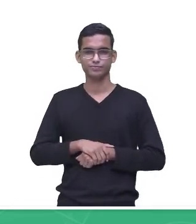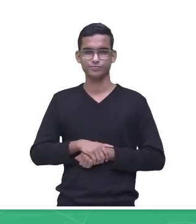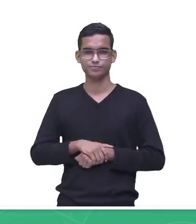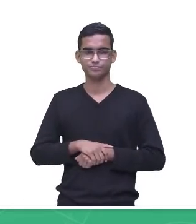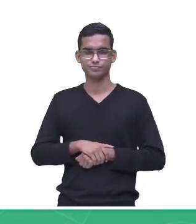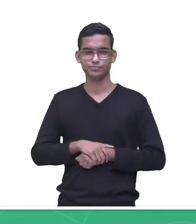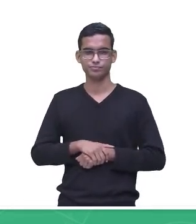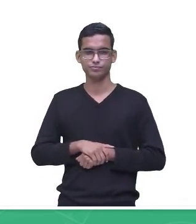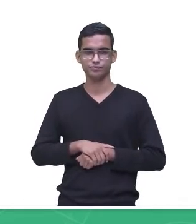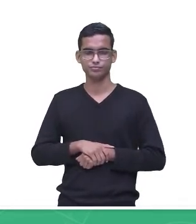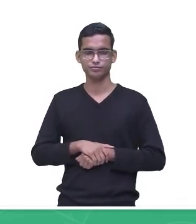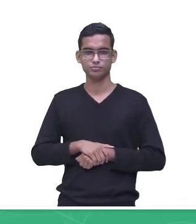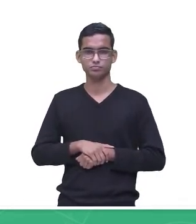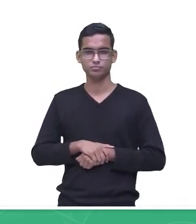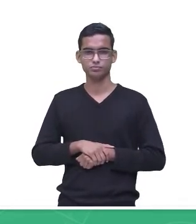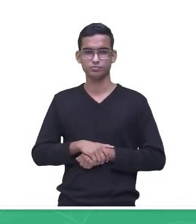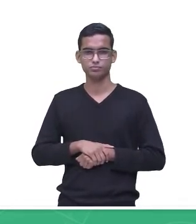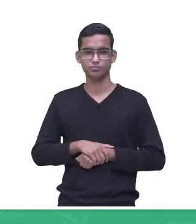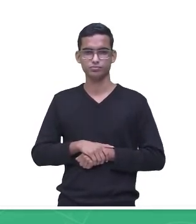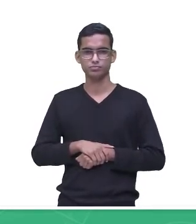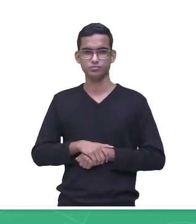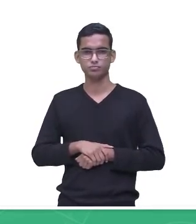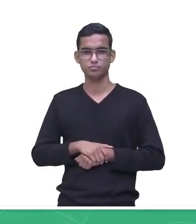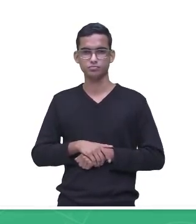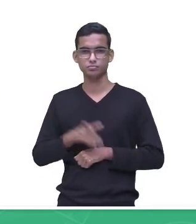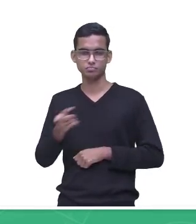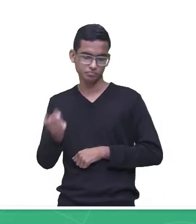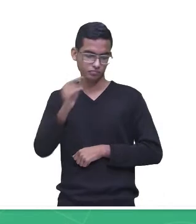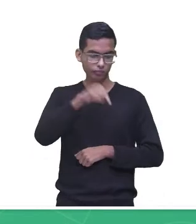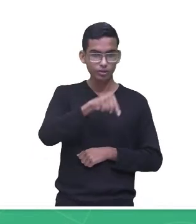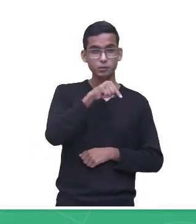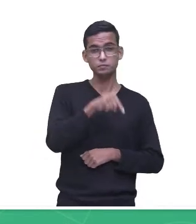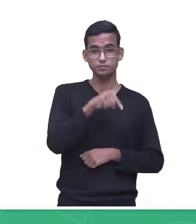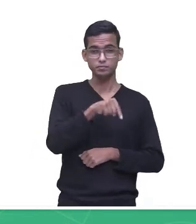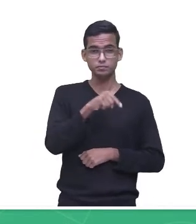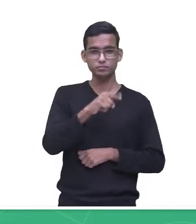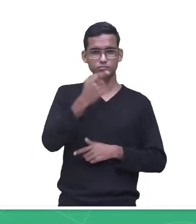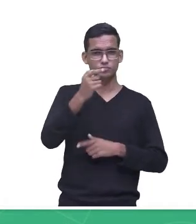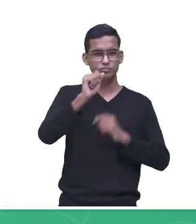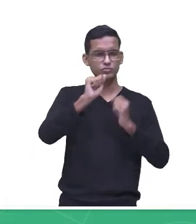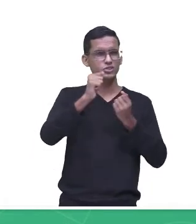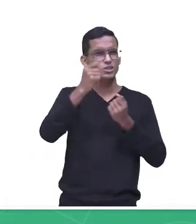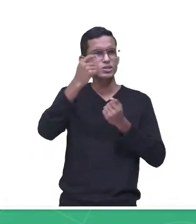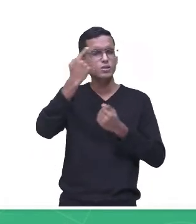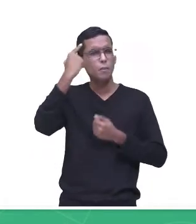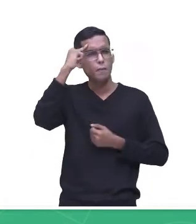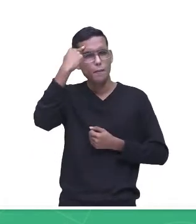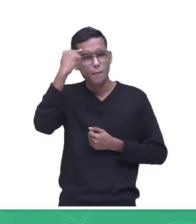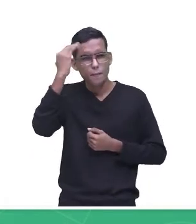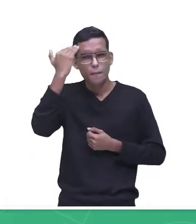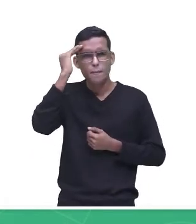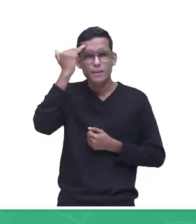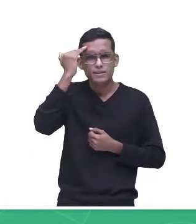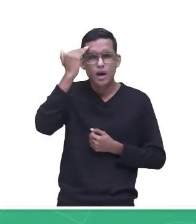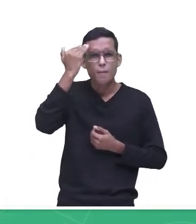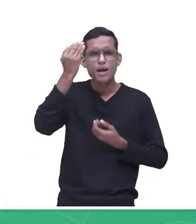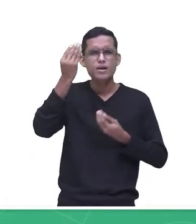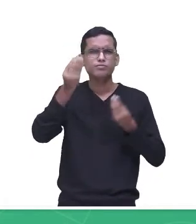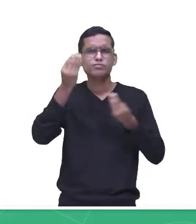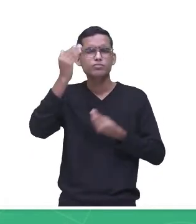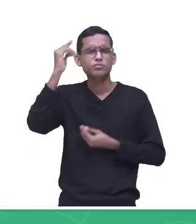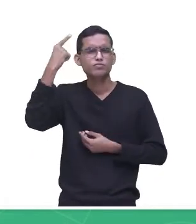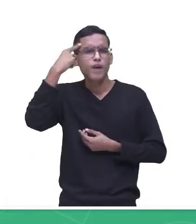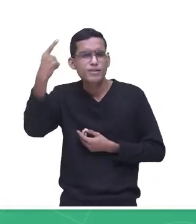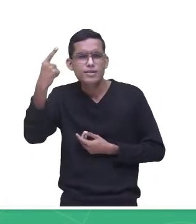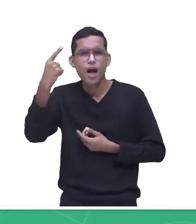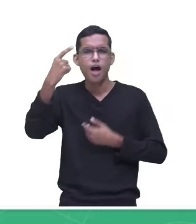tá bom? Enquanto que o mundo inteligível, o que é? É o mundo da luz, do conhecimento, das ideias,